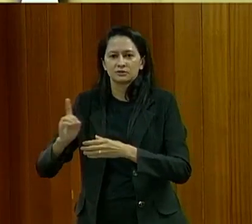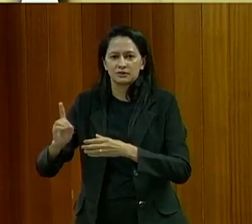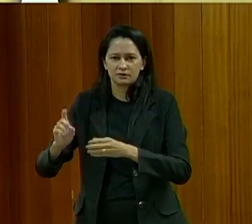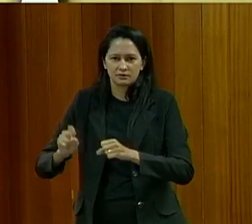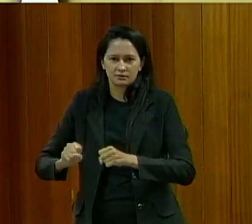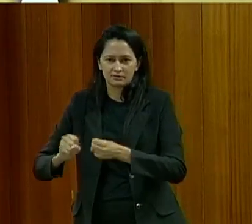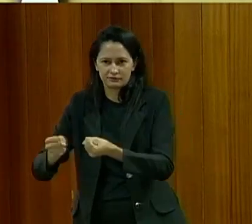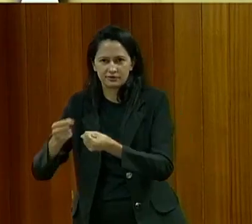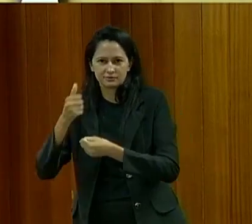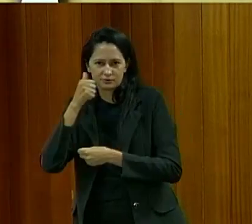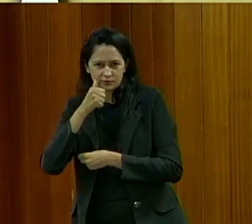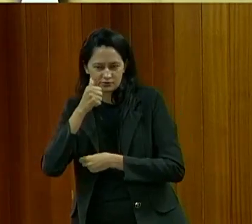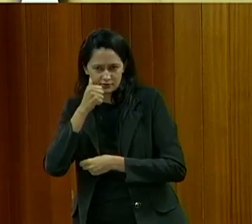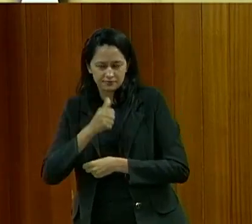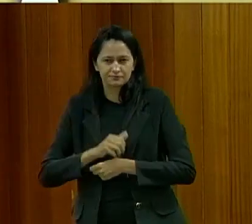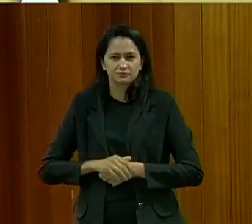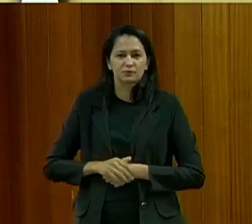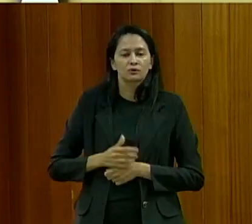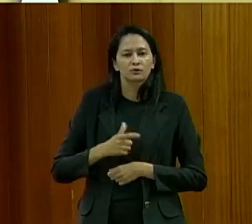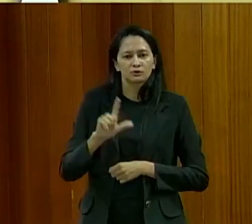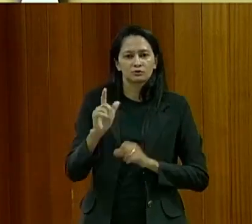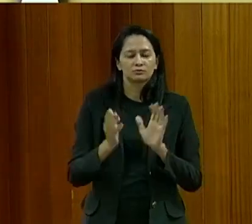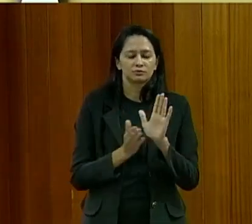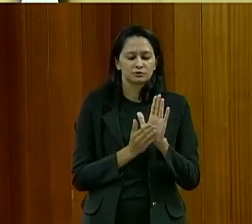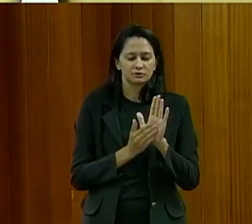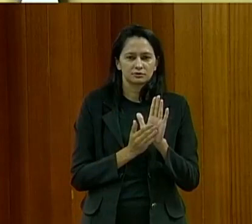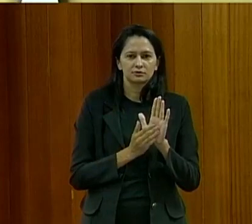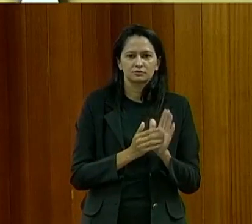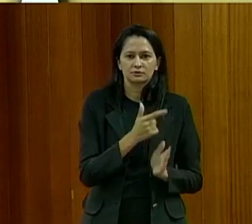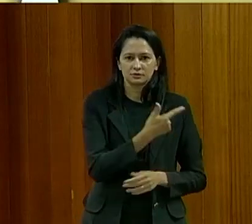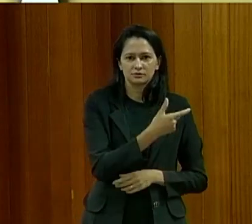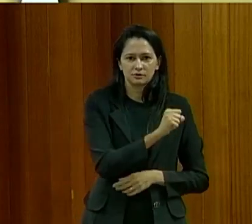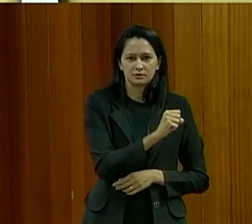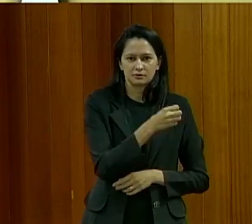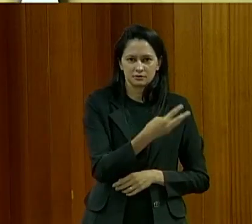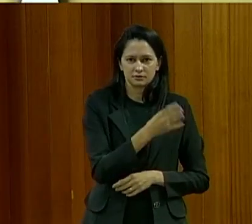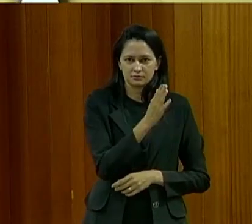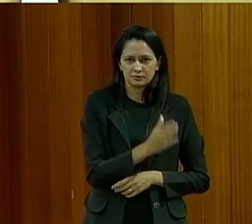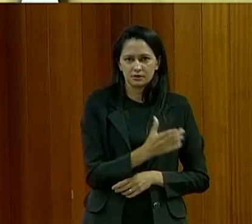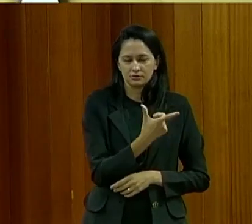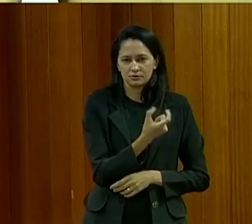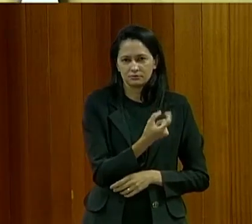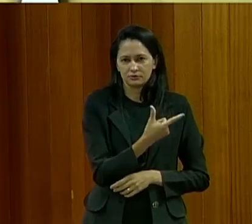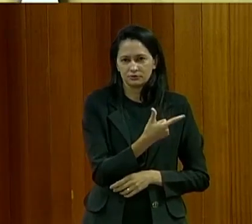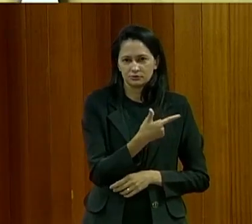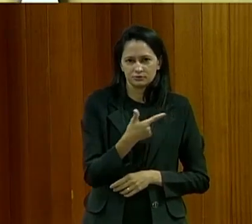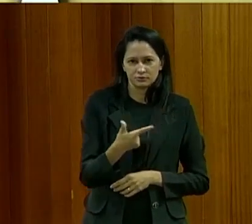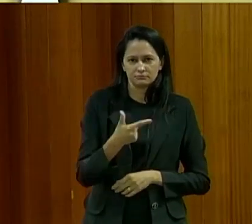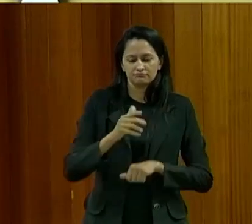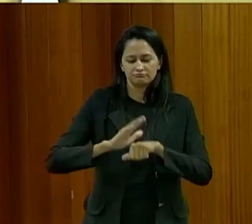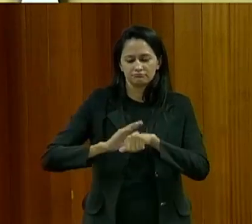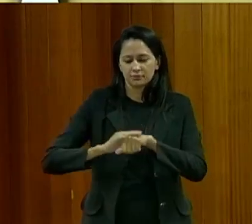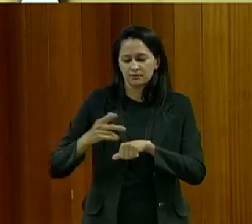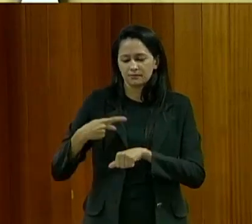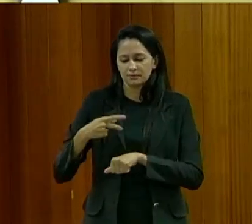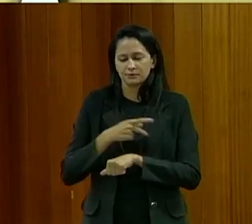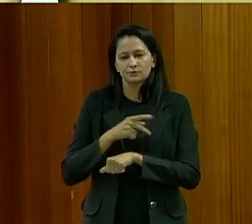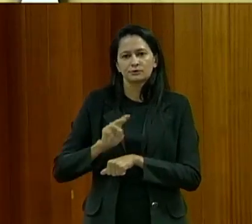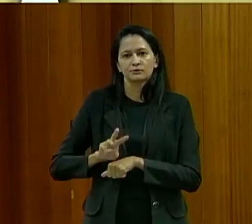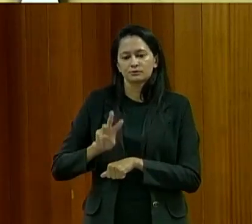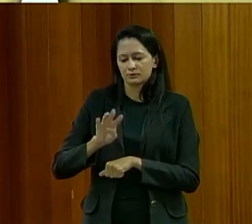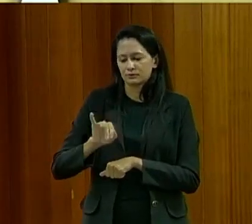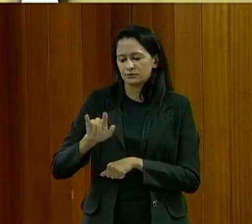lei ordinário de número 283/2022, de autoria do vereador Pastor Wilson, que dispõe sobre